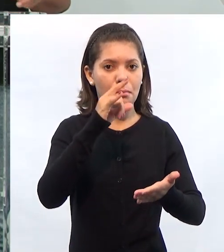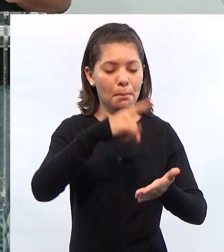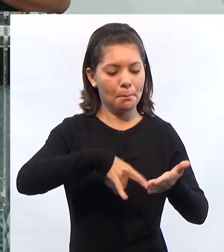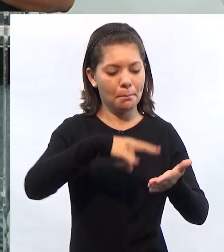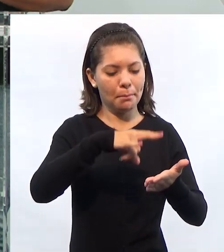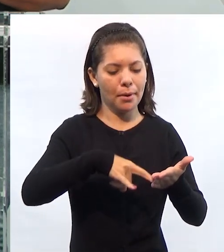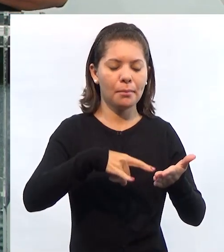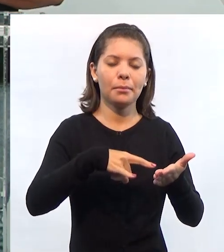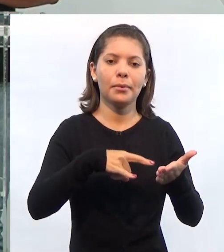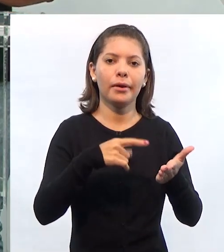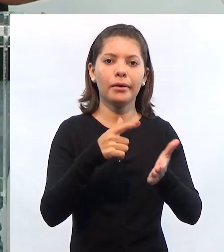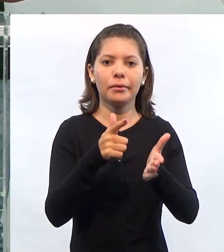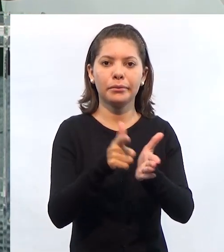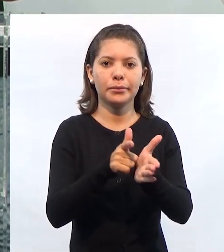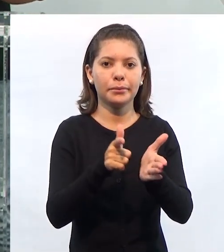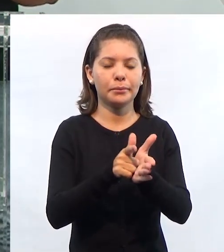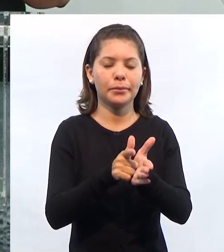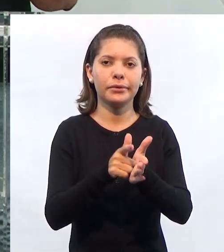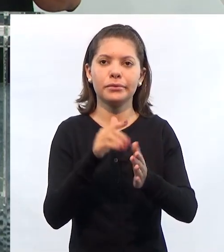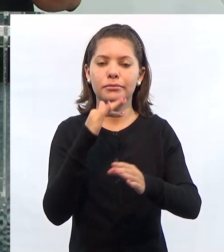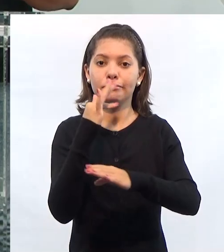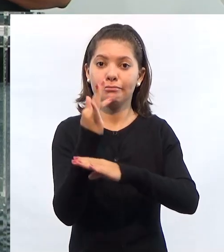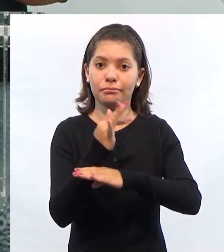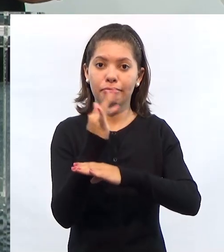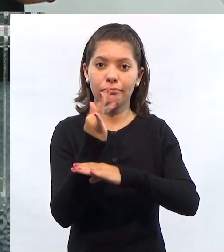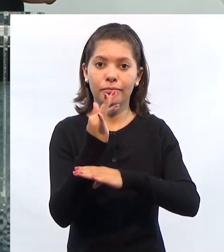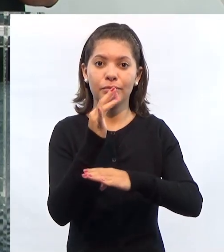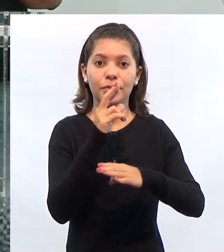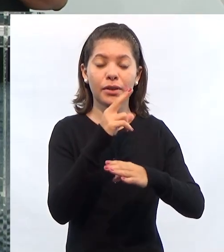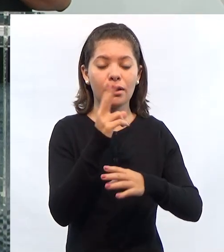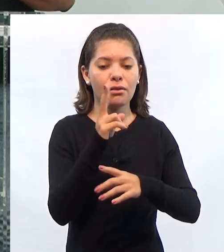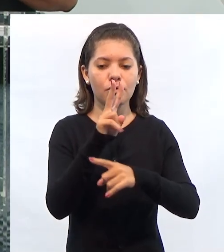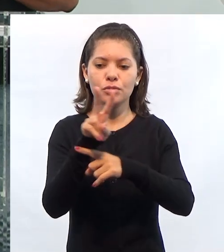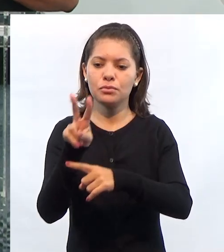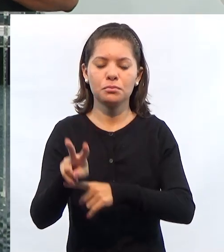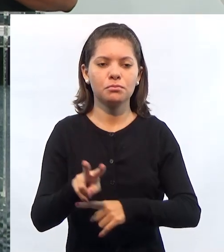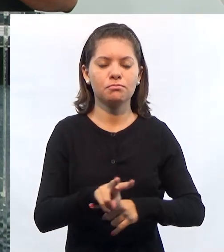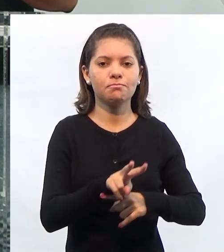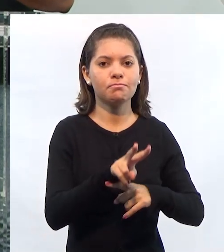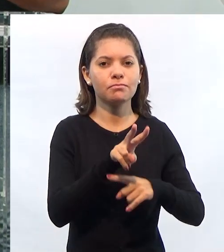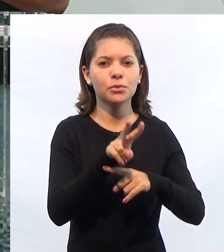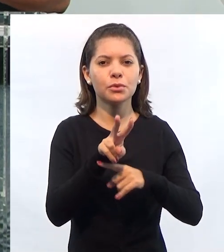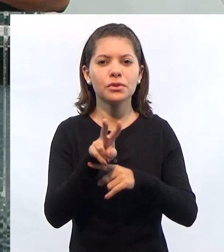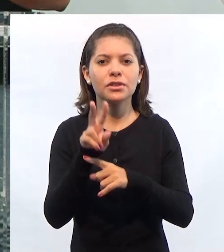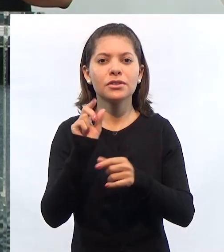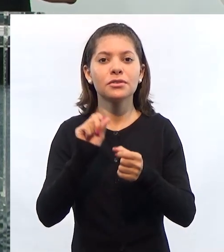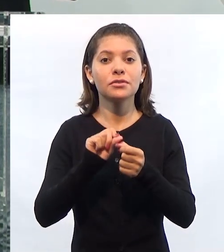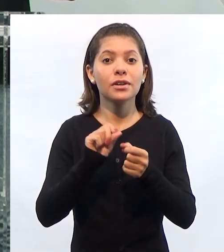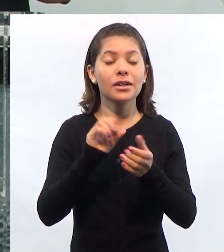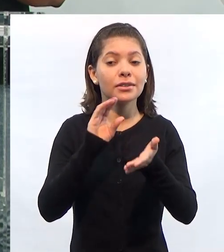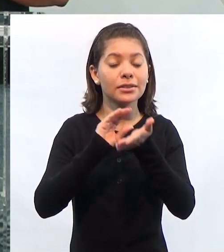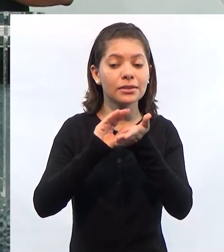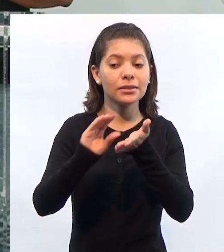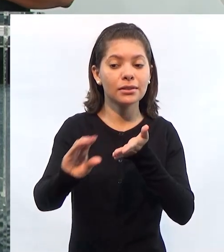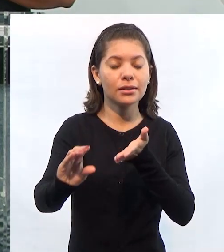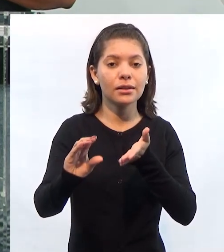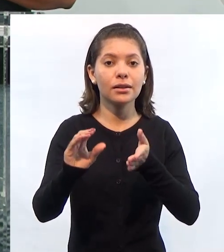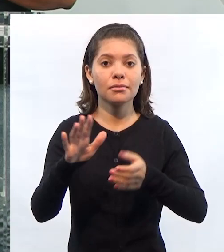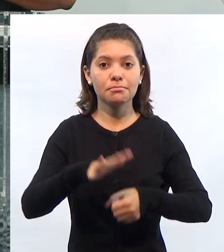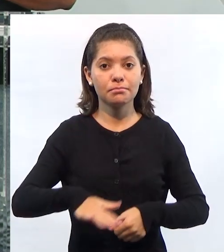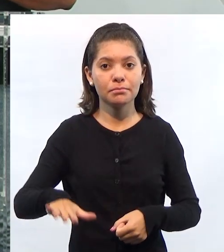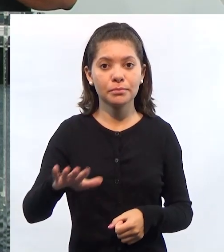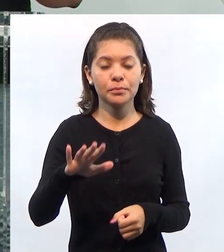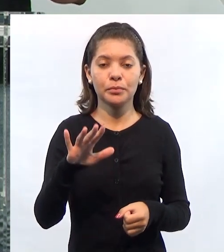que a área de produção, os supervisores estão lá naquela área de produção, vão fazer e entregar para a área de